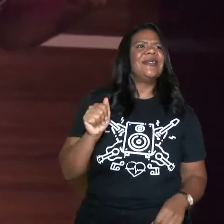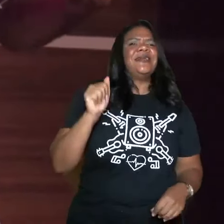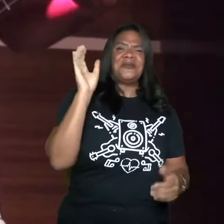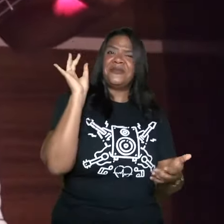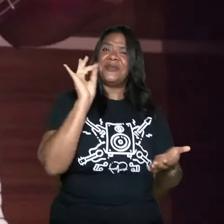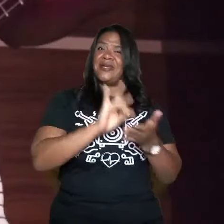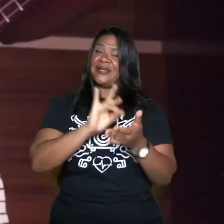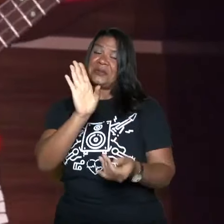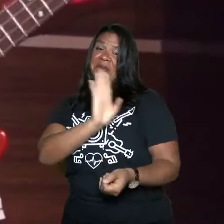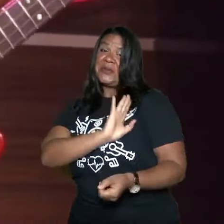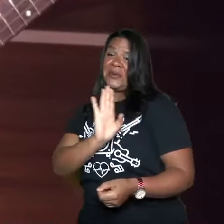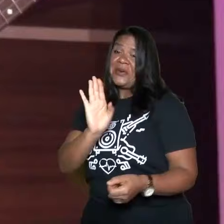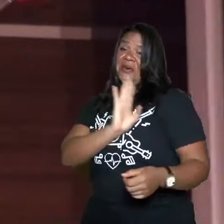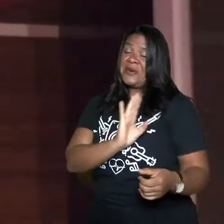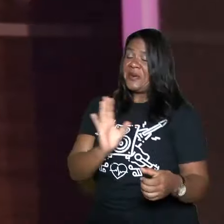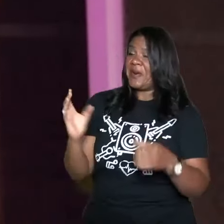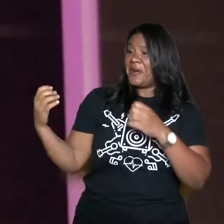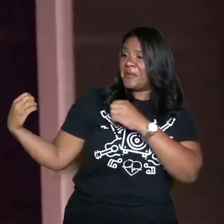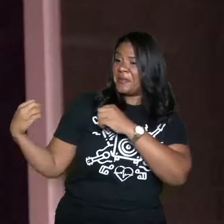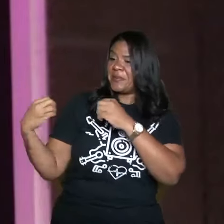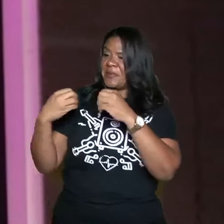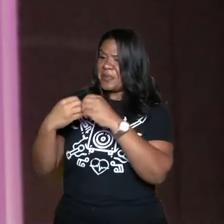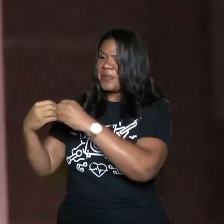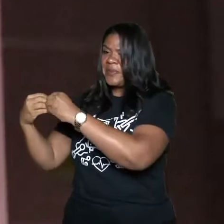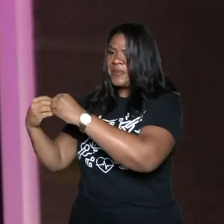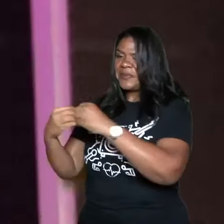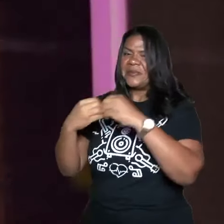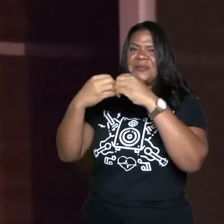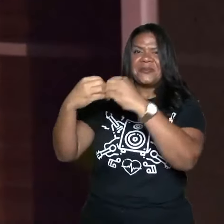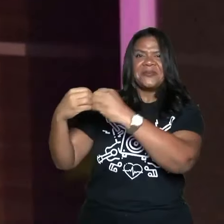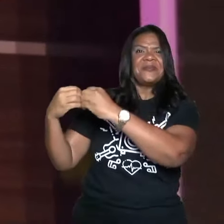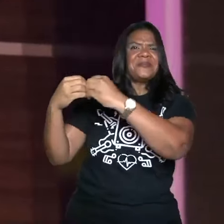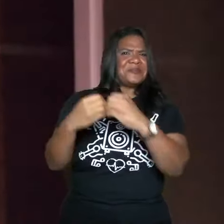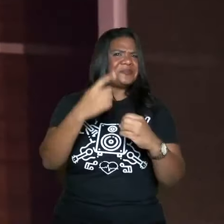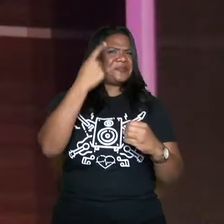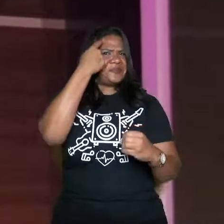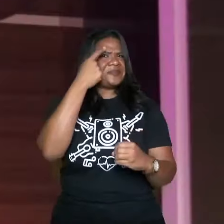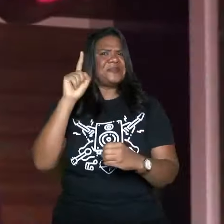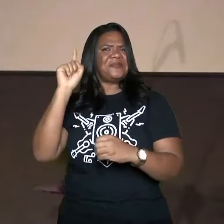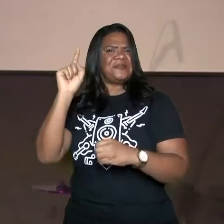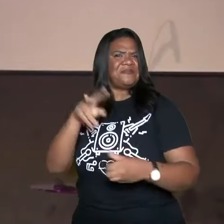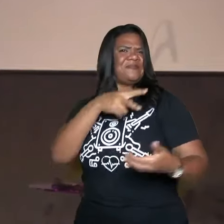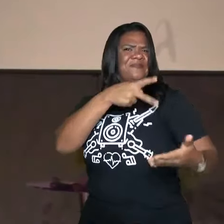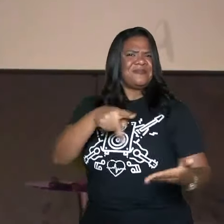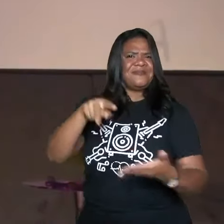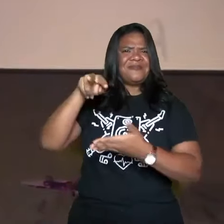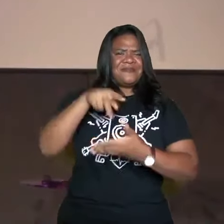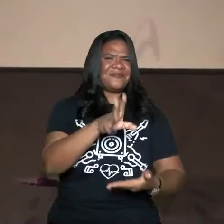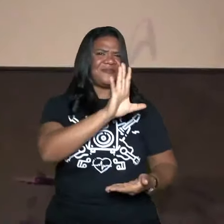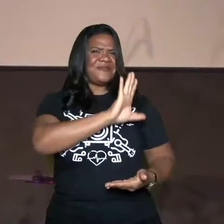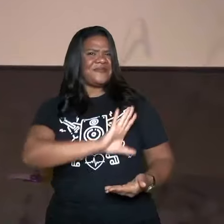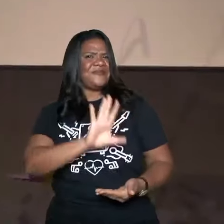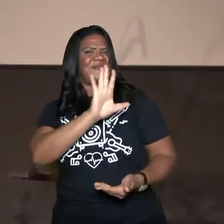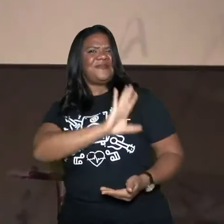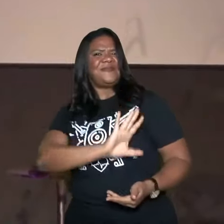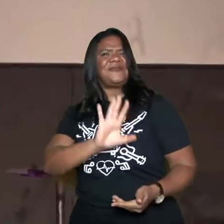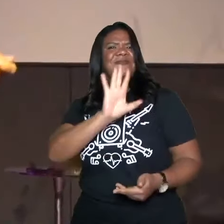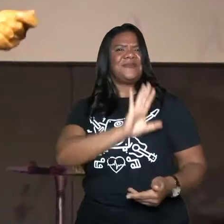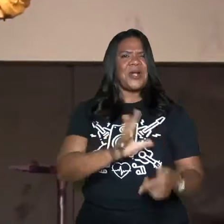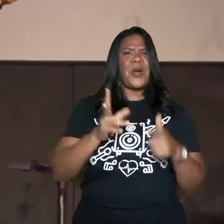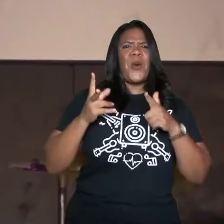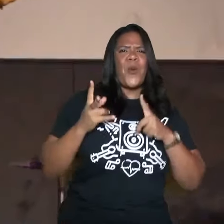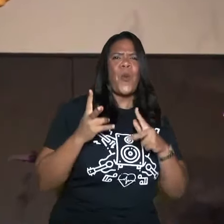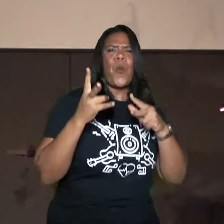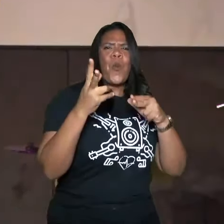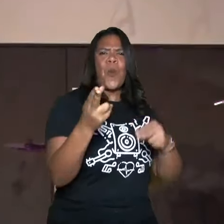considerando meu próximo como um rei. Vou me lançar, me jogar nesse amor, pois quem me